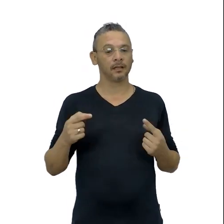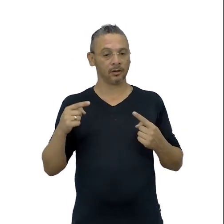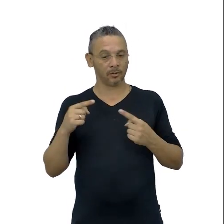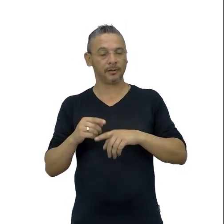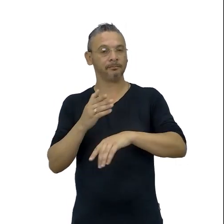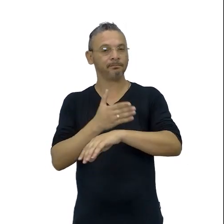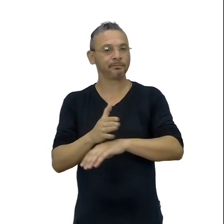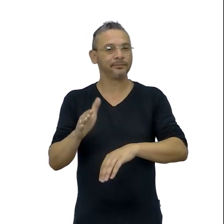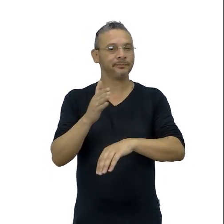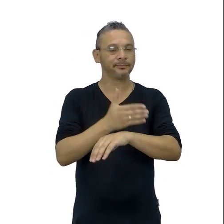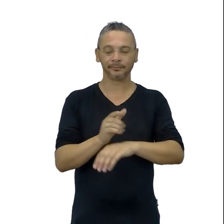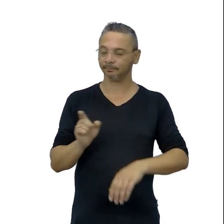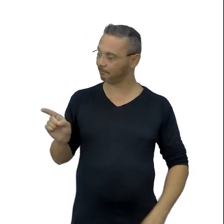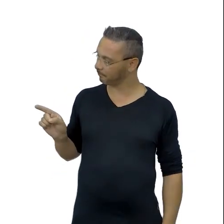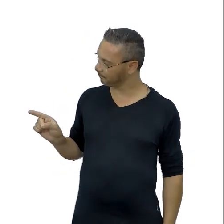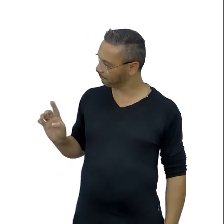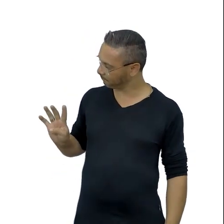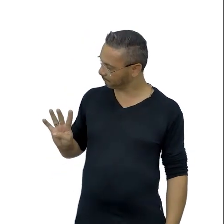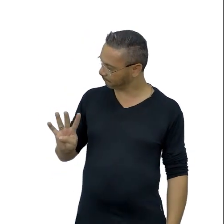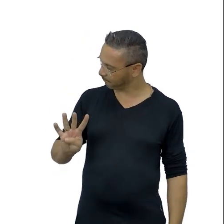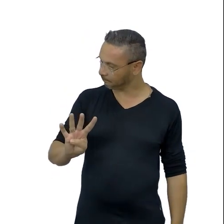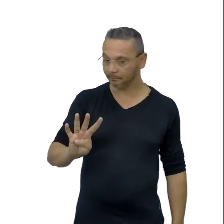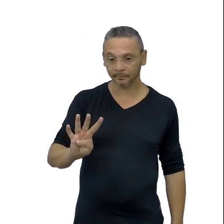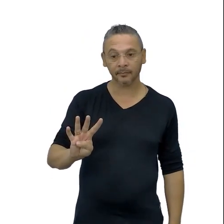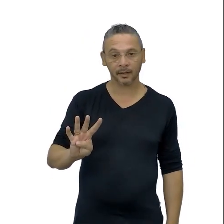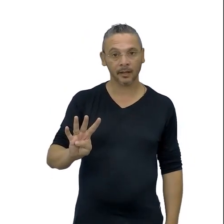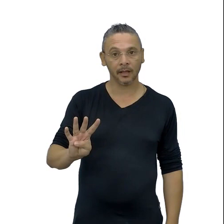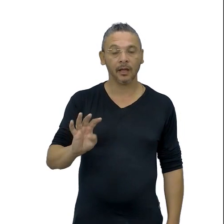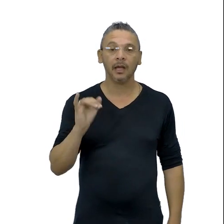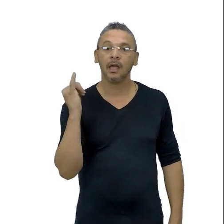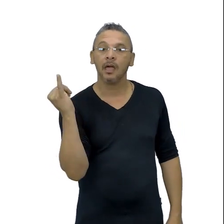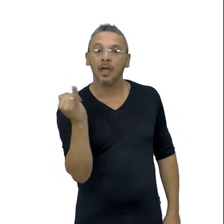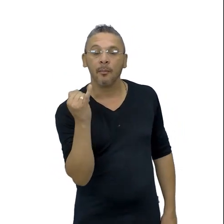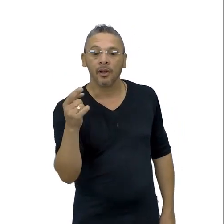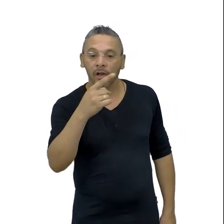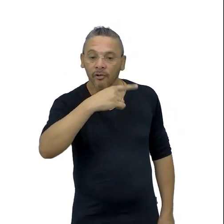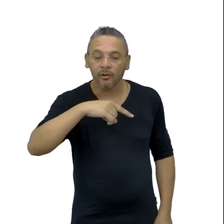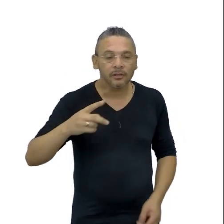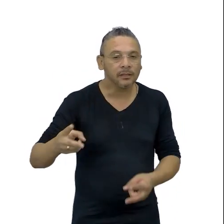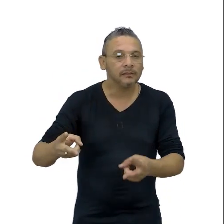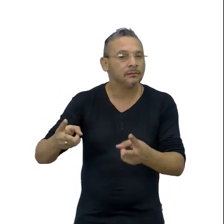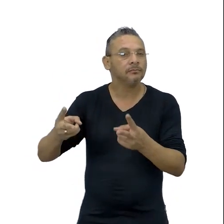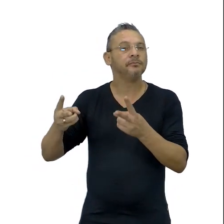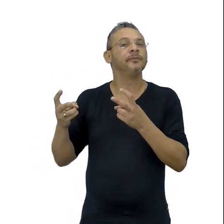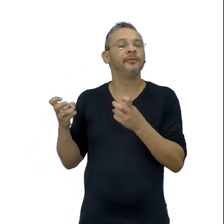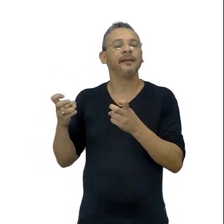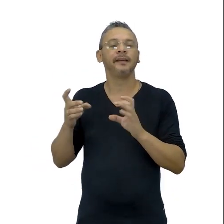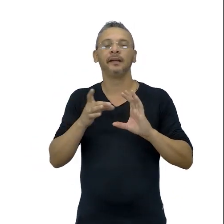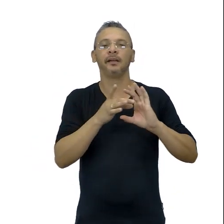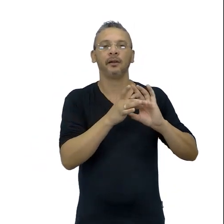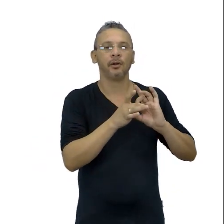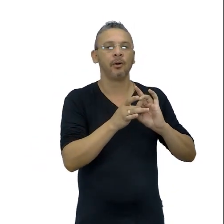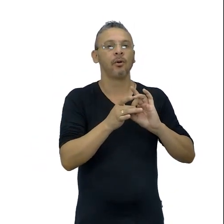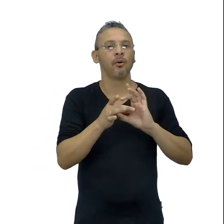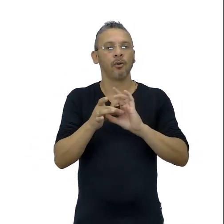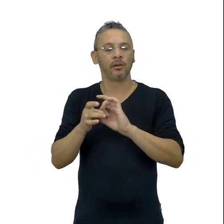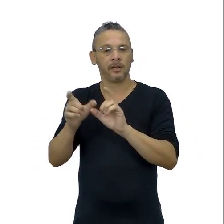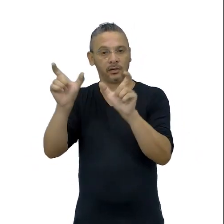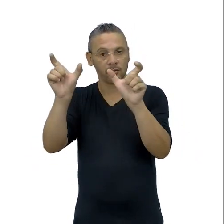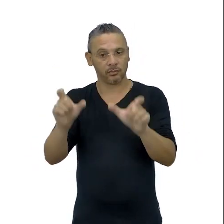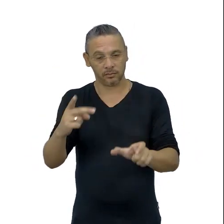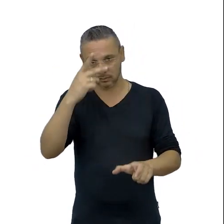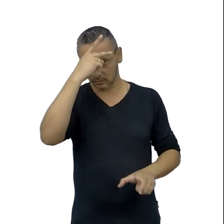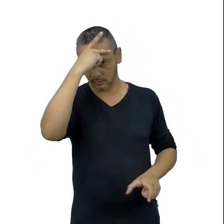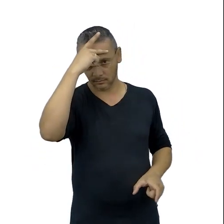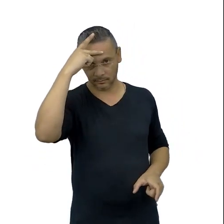práticas de linguagem permitem observar que ocorrem, a partir de um contexto em que os sujeitos